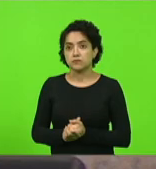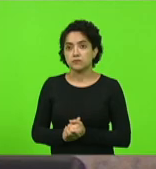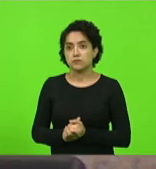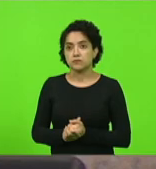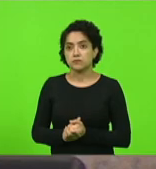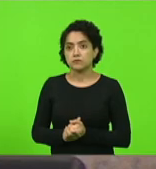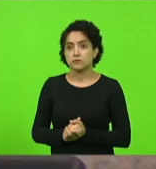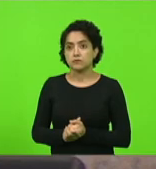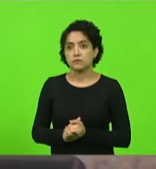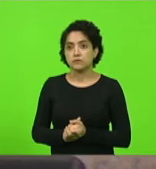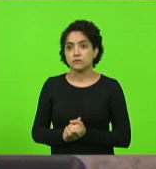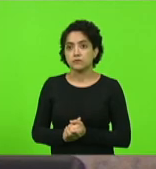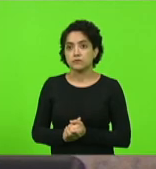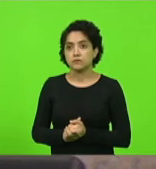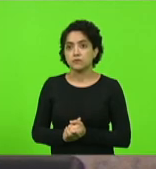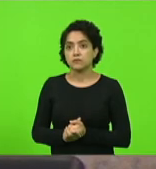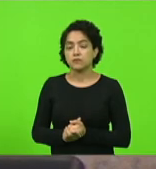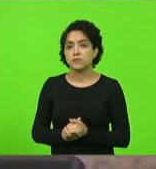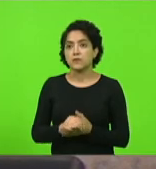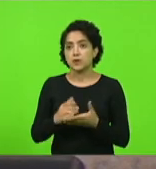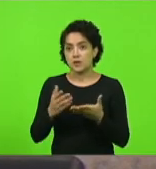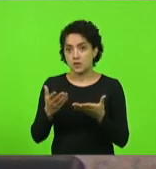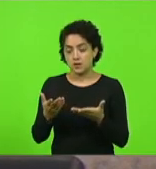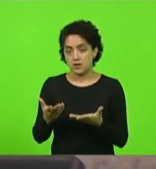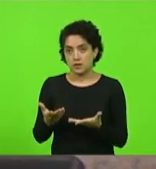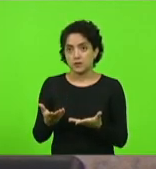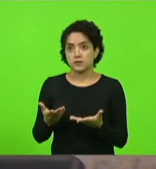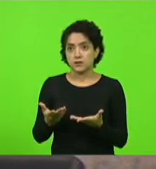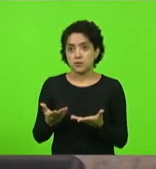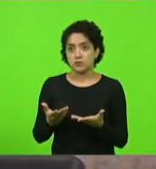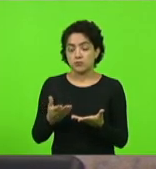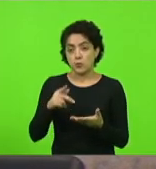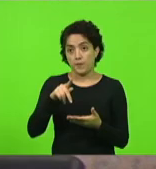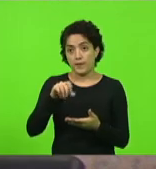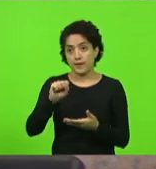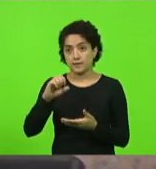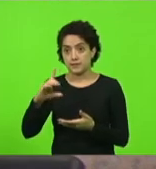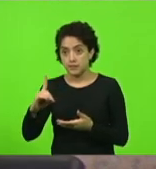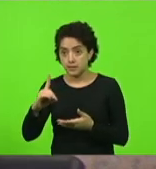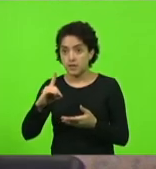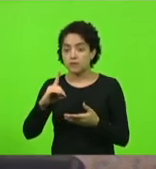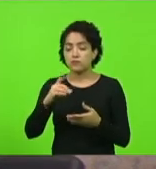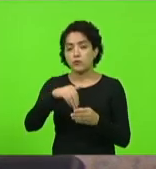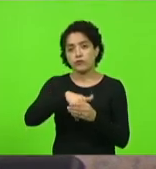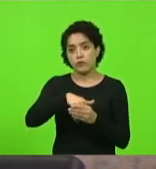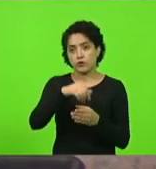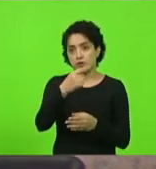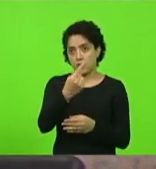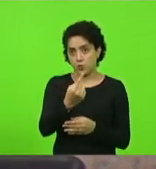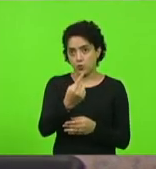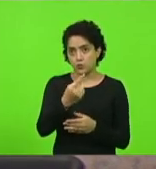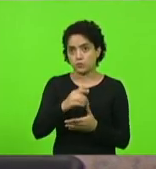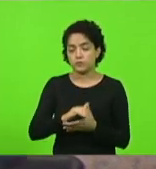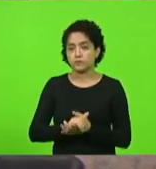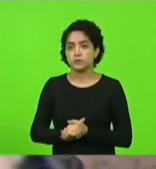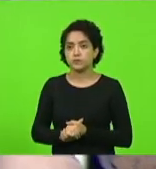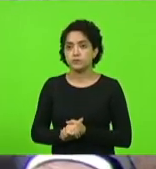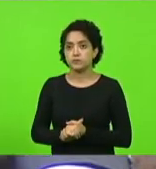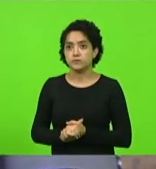voto. Superada a celeuma, senhor presidente, o PSD encaminha voto 1 pelo mérito do projeto.